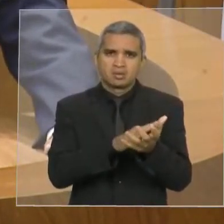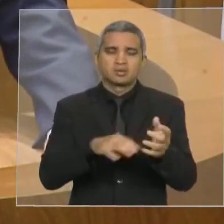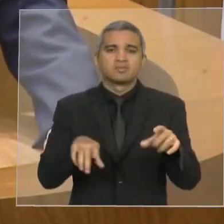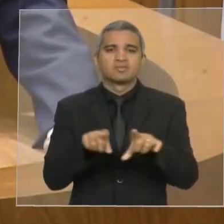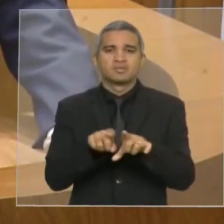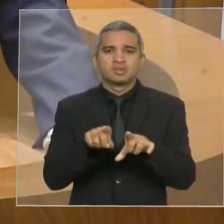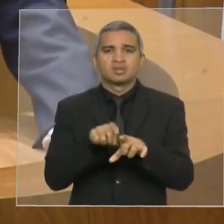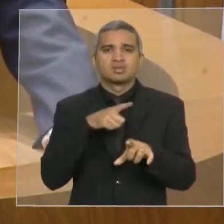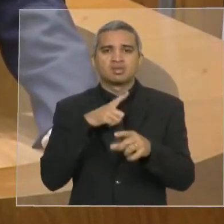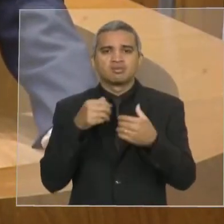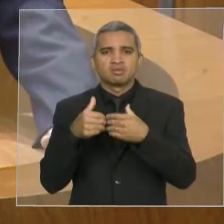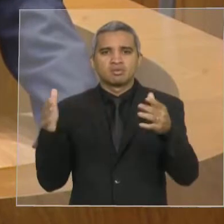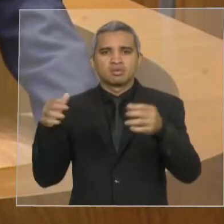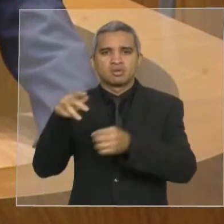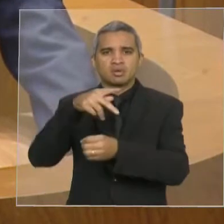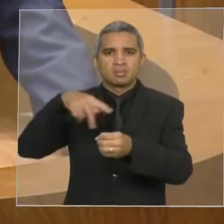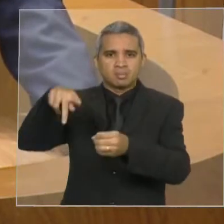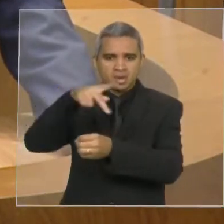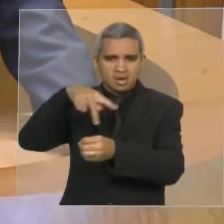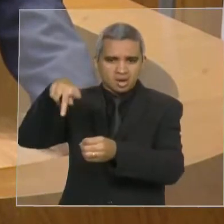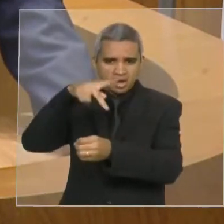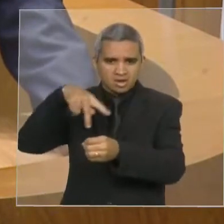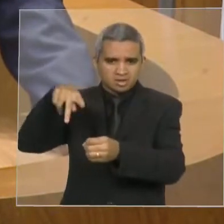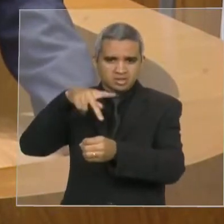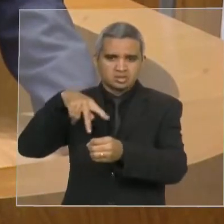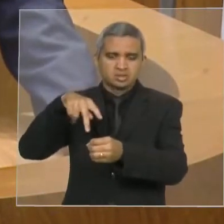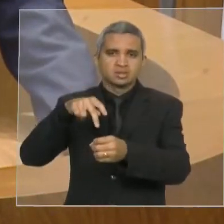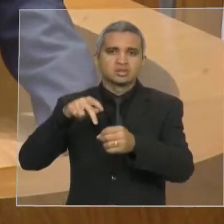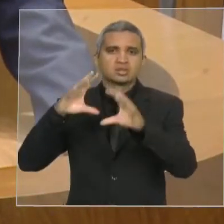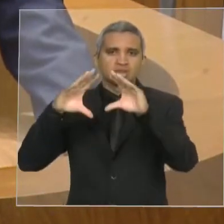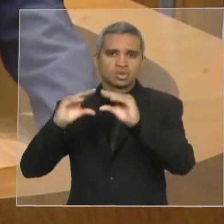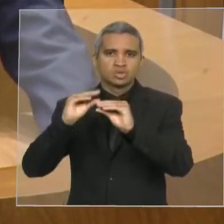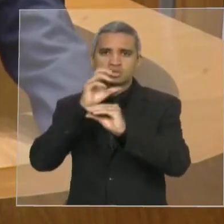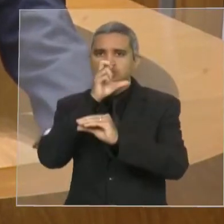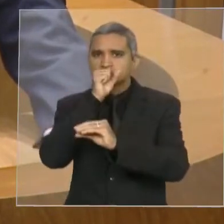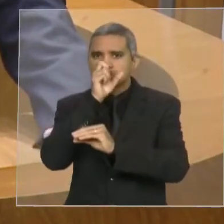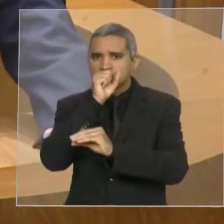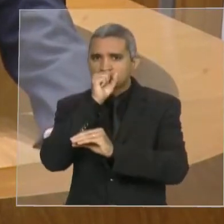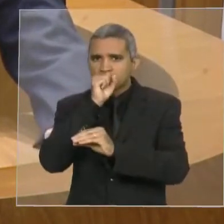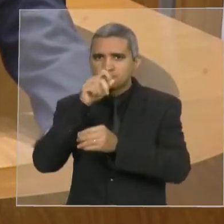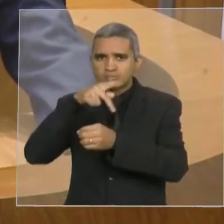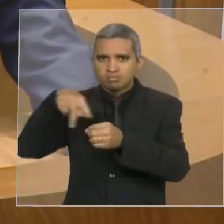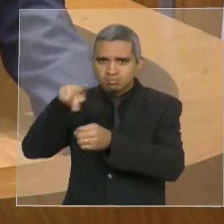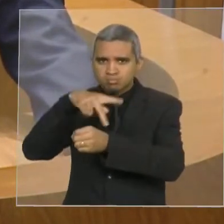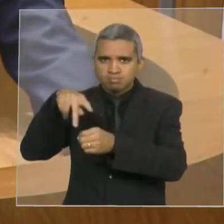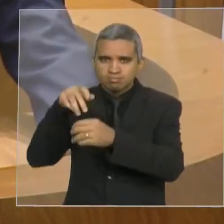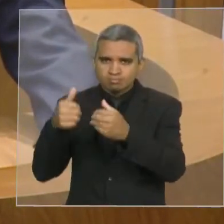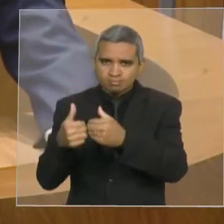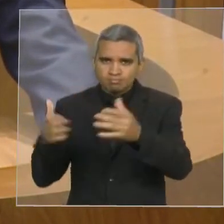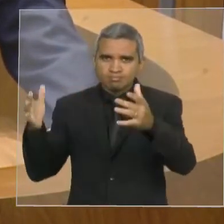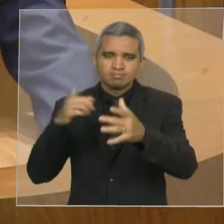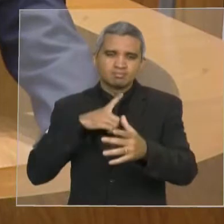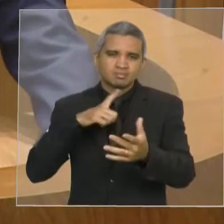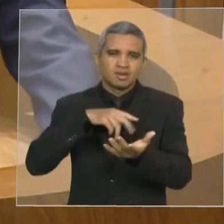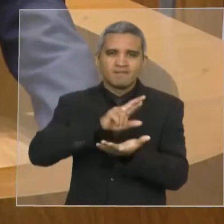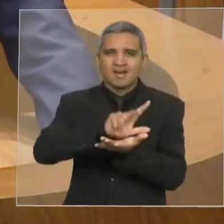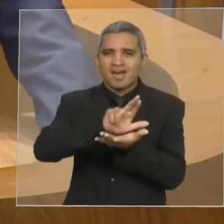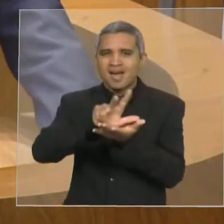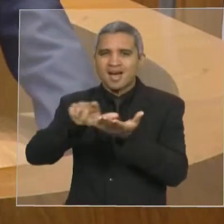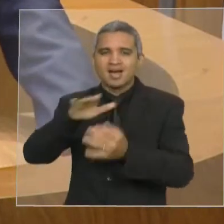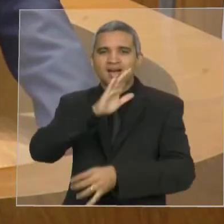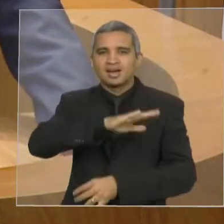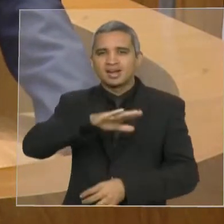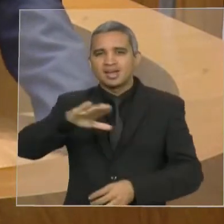praça lá na noite de sábado, em que várias e várias crianças se divertiam